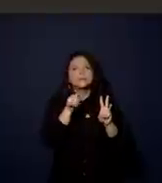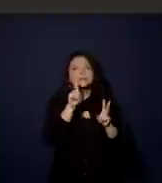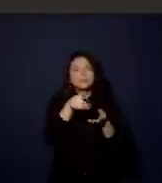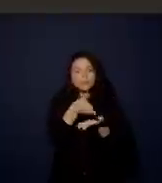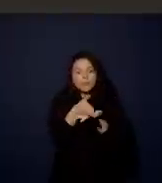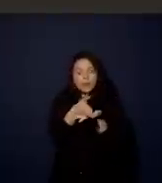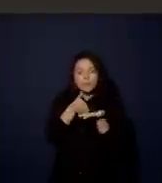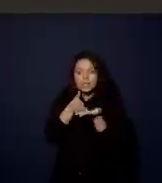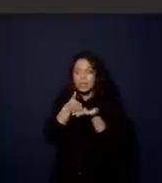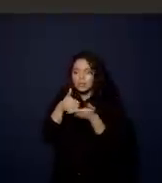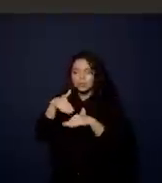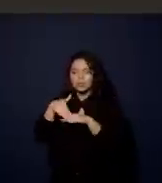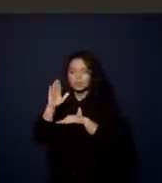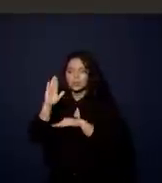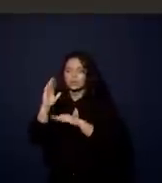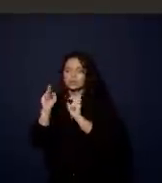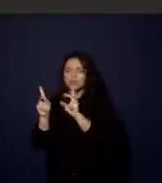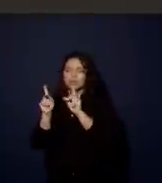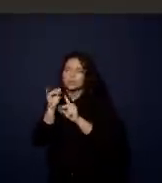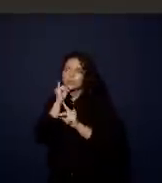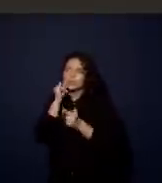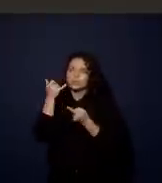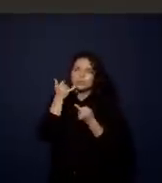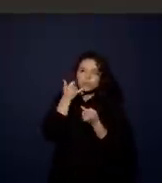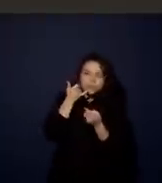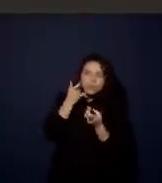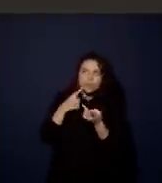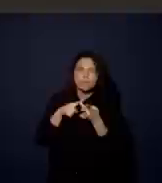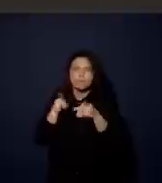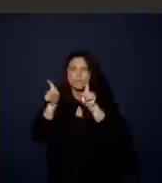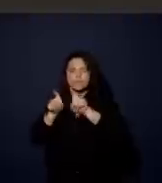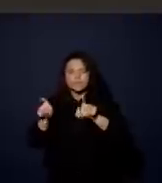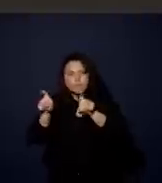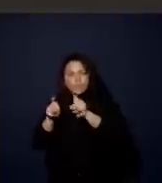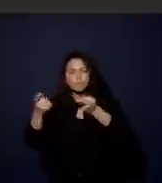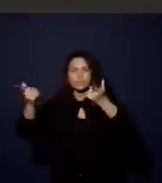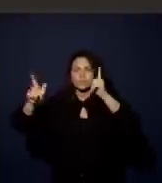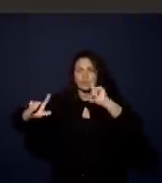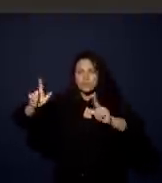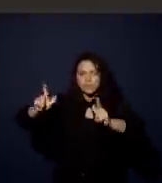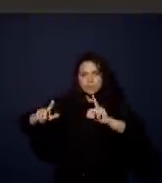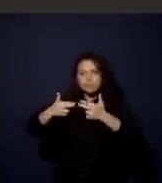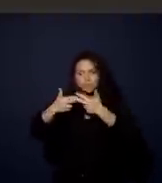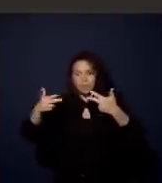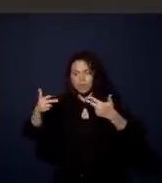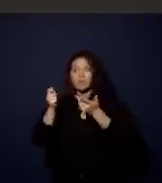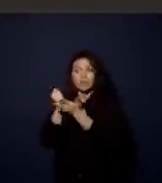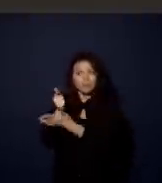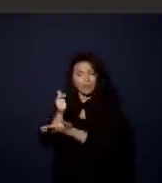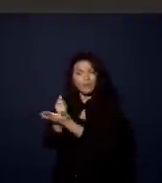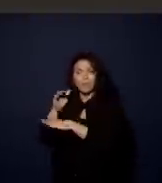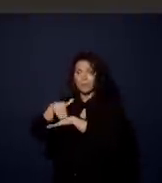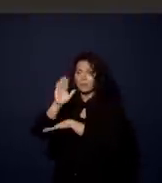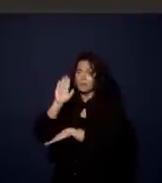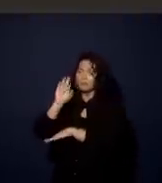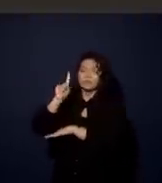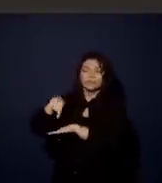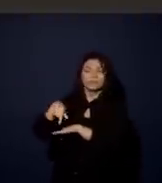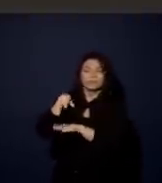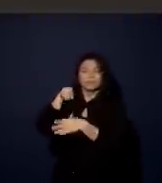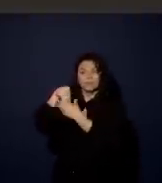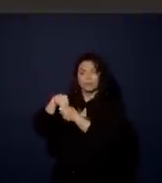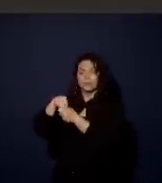das vendas como eletrônicos por exemplo mas a gente tem outras categorias ainda com baixíssima